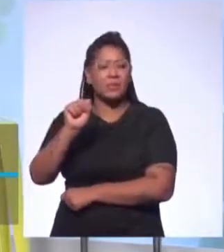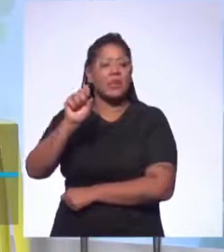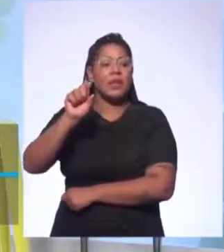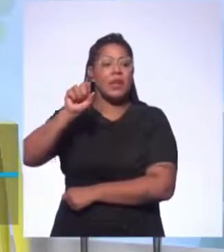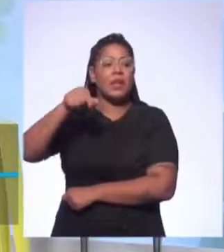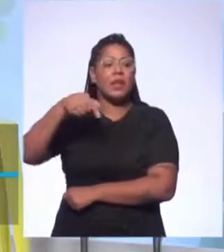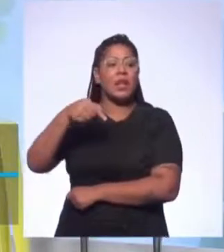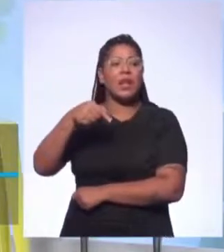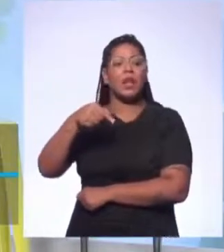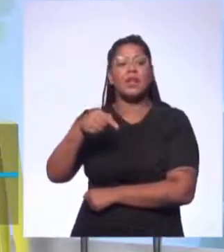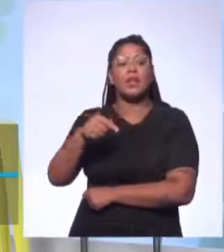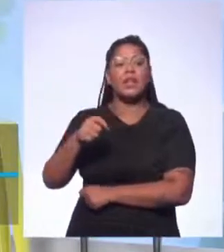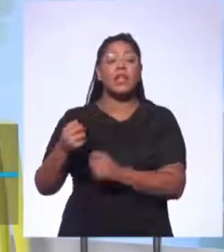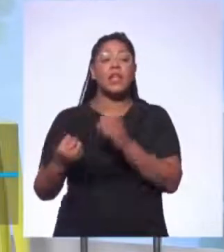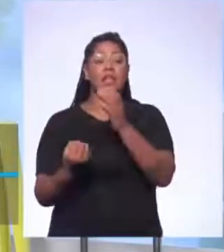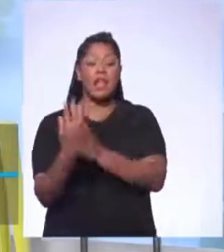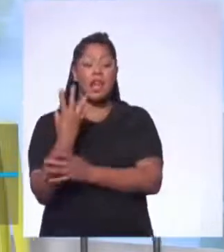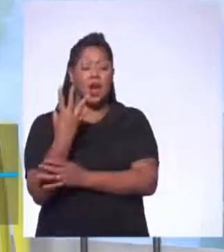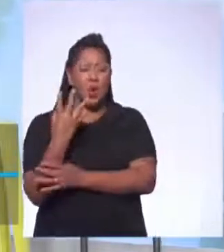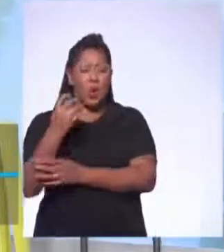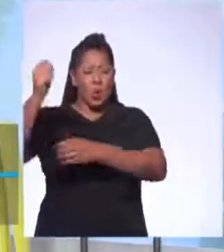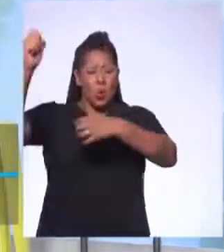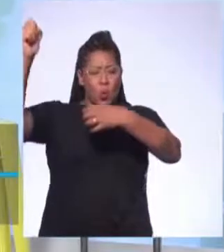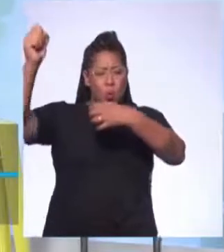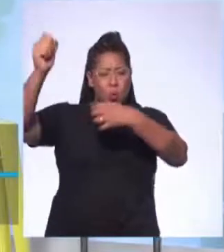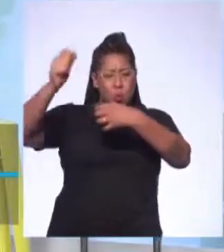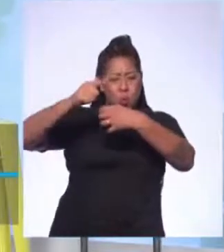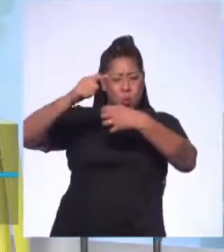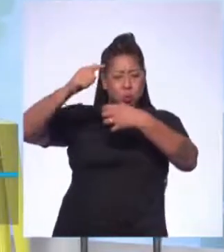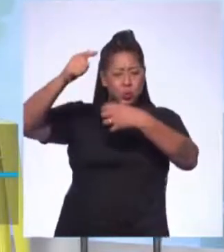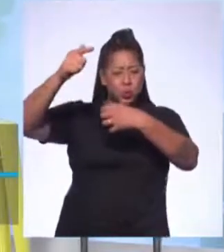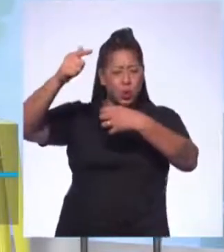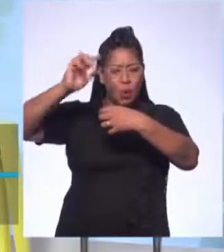clorofluorcarbonetos. Portanto, nós temos aí alguns tipos de